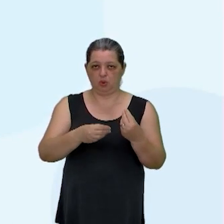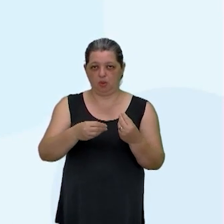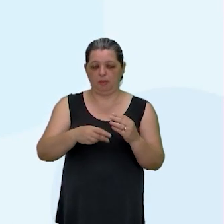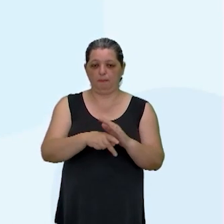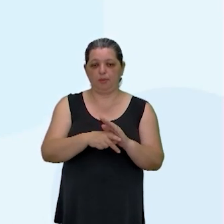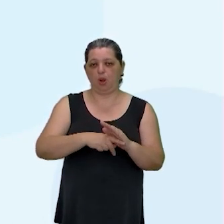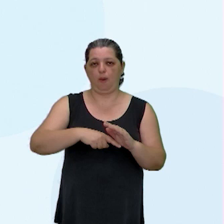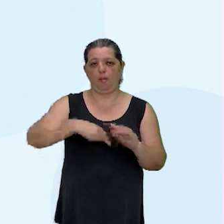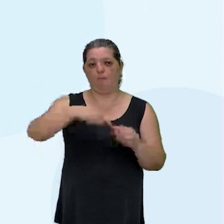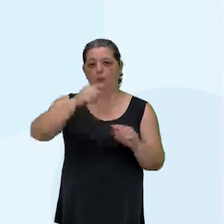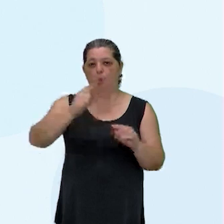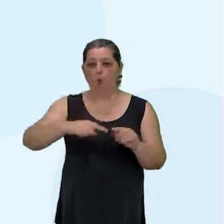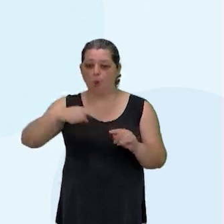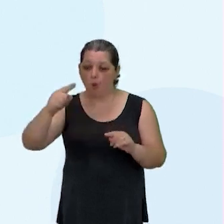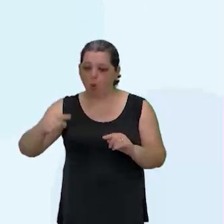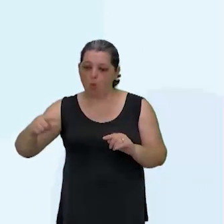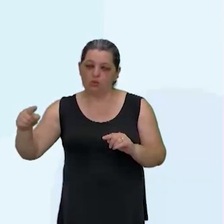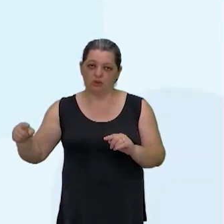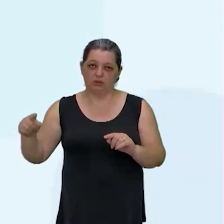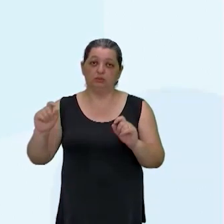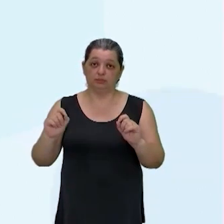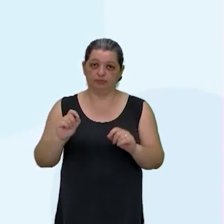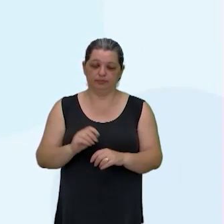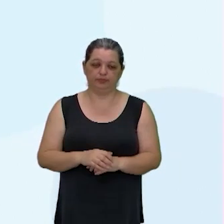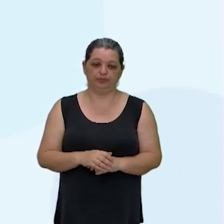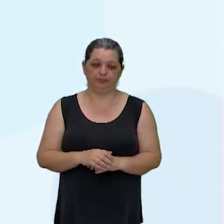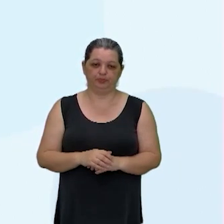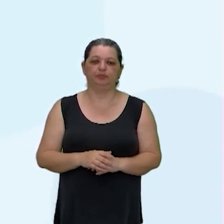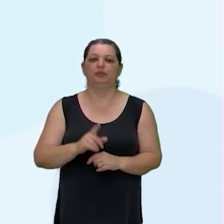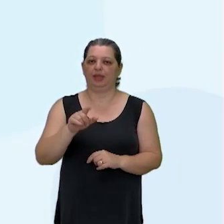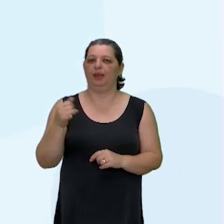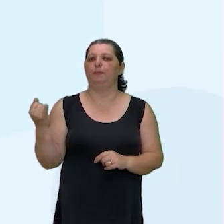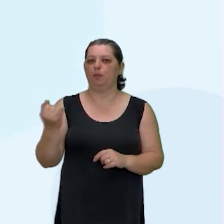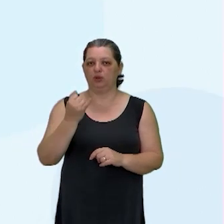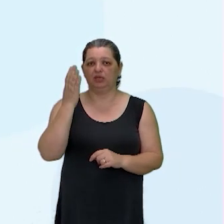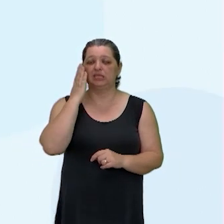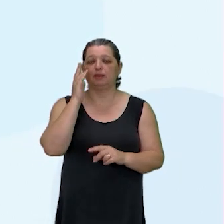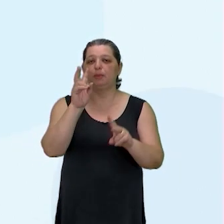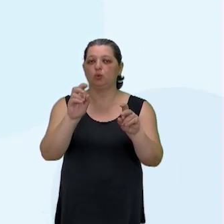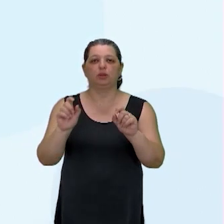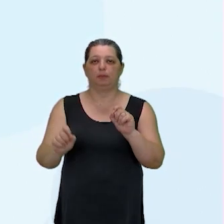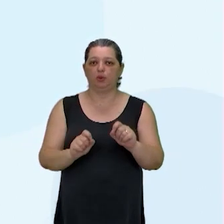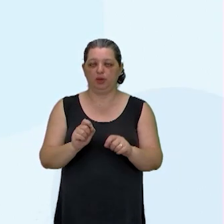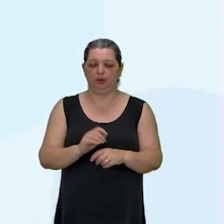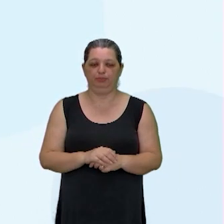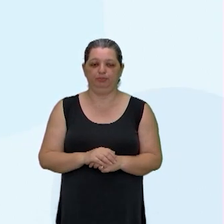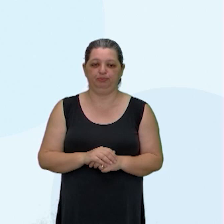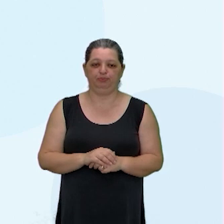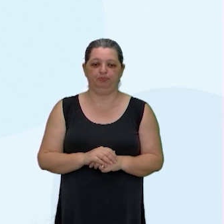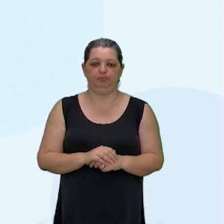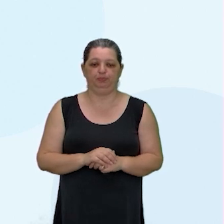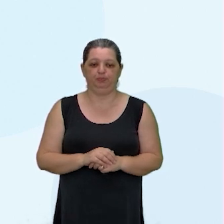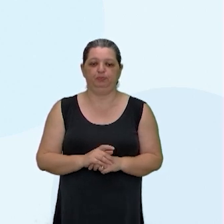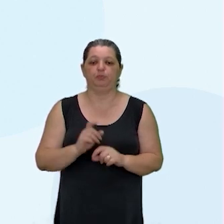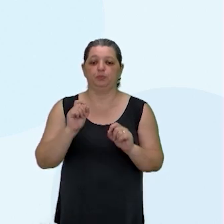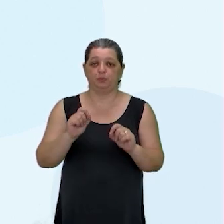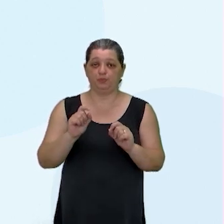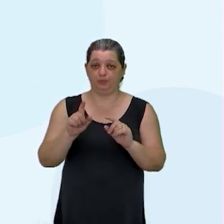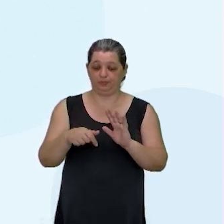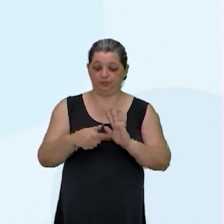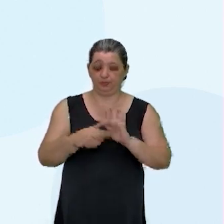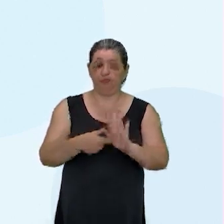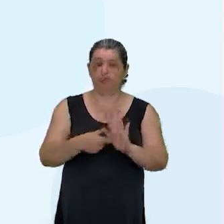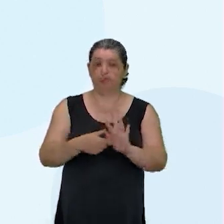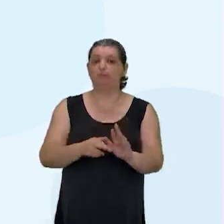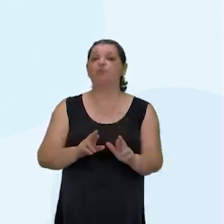ondas que mais professor e que é importante a gente saber sobre ondas tal observação importante